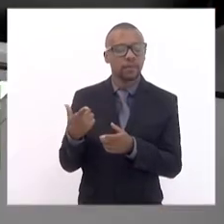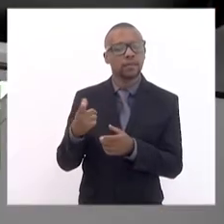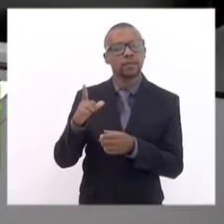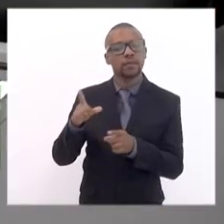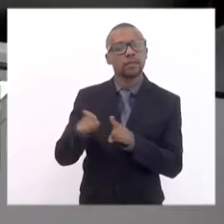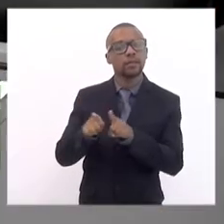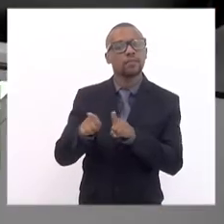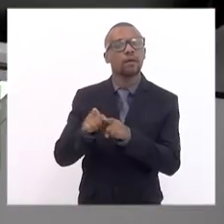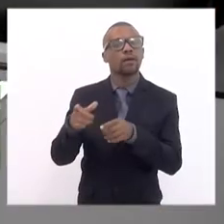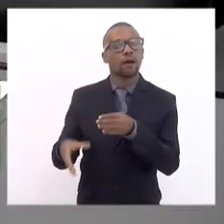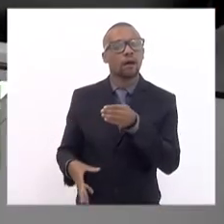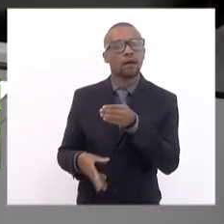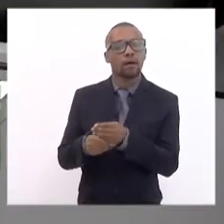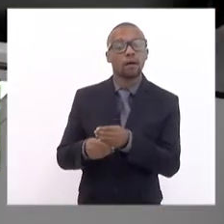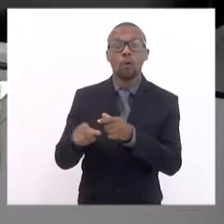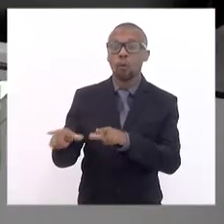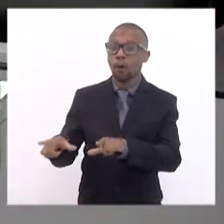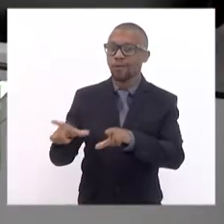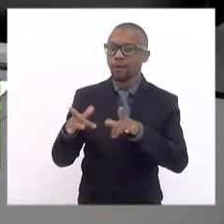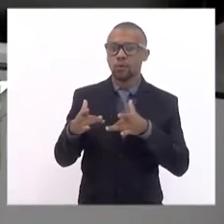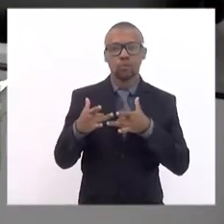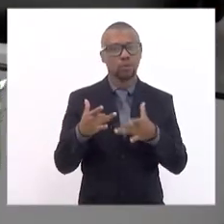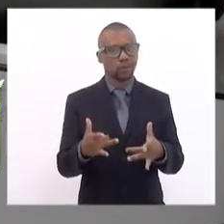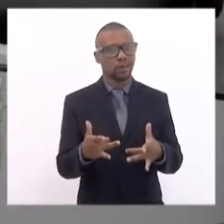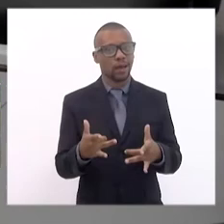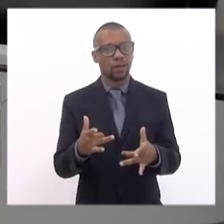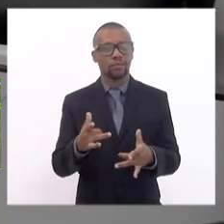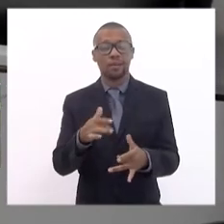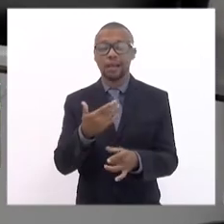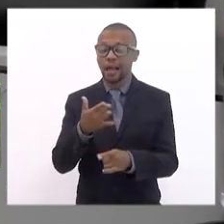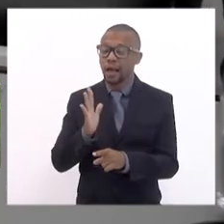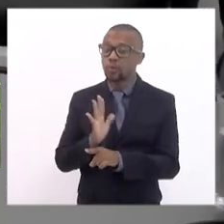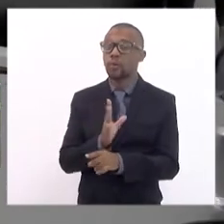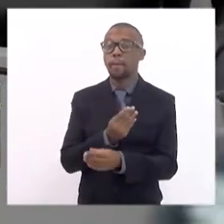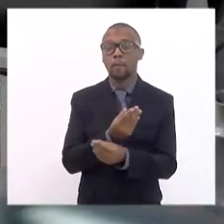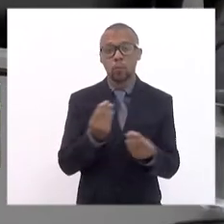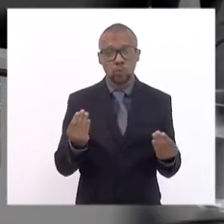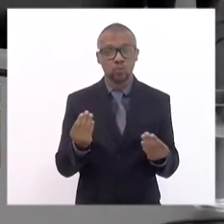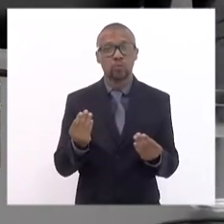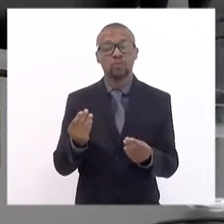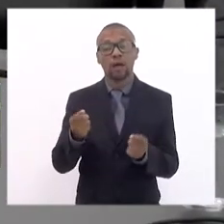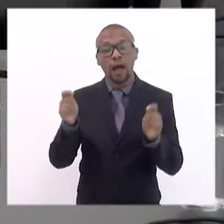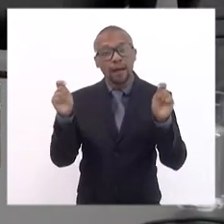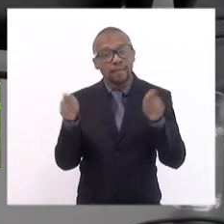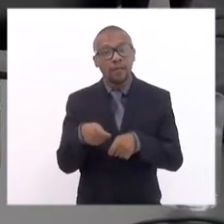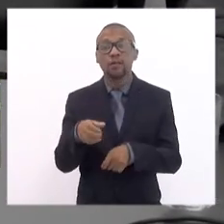aval solidário a gente já utiliza. Ótimo. E ele ajuda muito a viabilizar algumas operações de microcrédito.